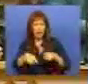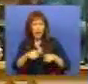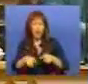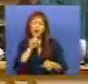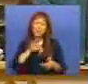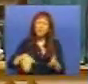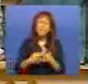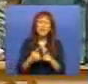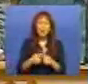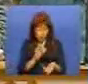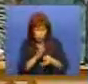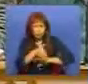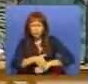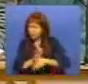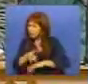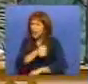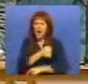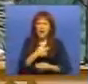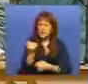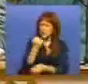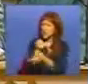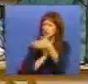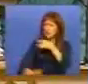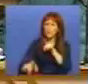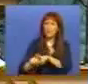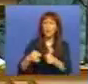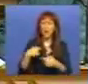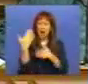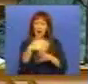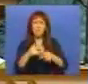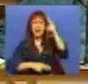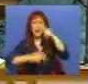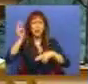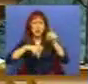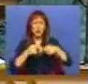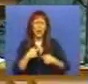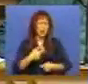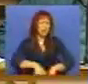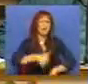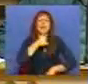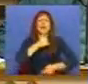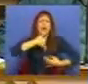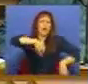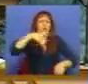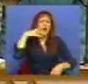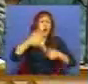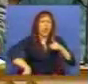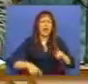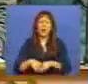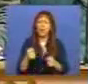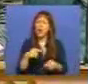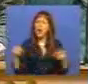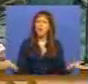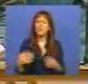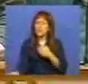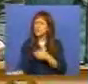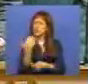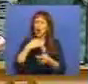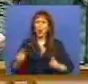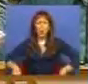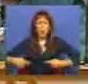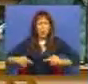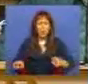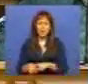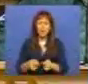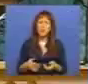que permitiria intervir sobre as casas devolutas, limitar a construção desenfreada, promover a recuperação e incentivar